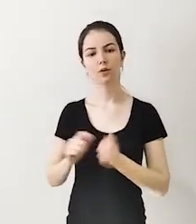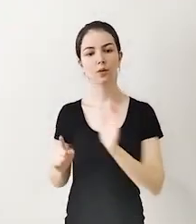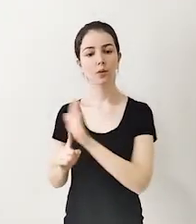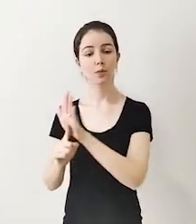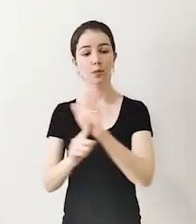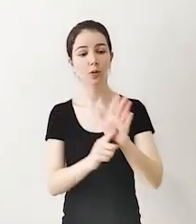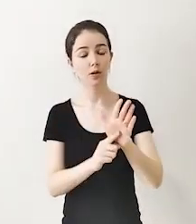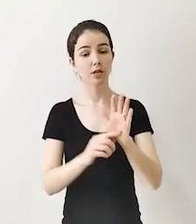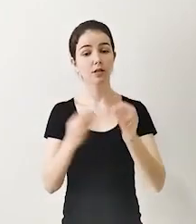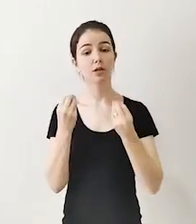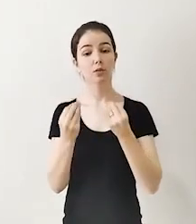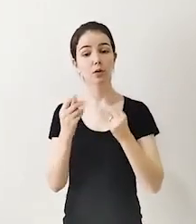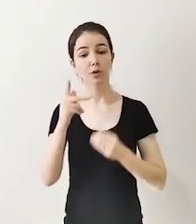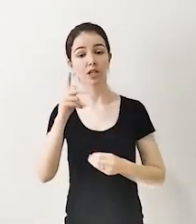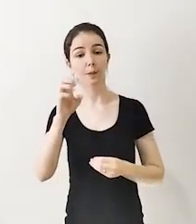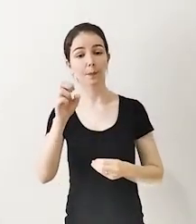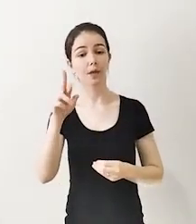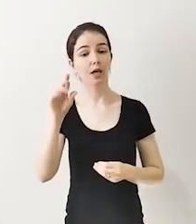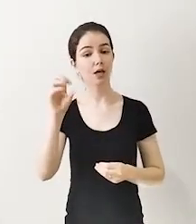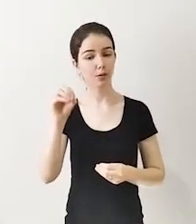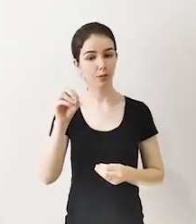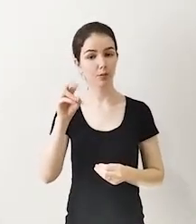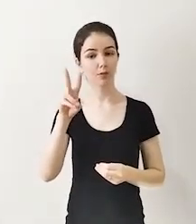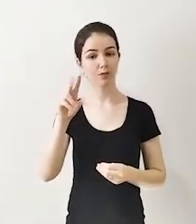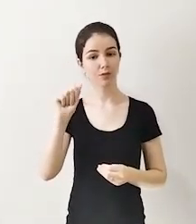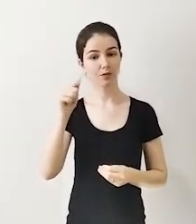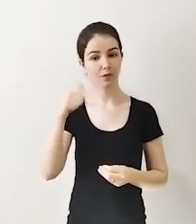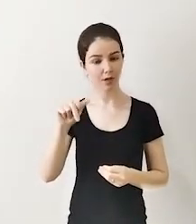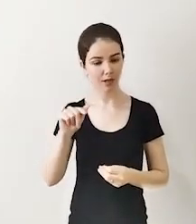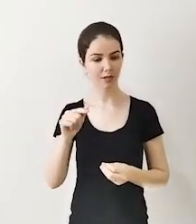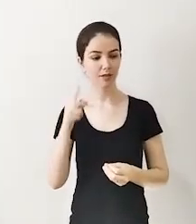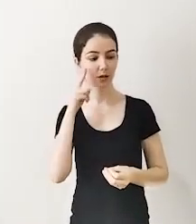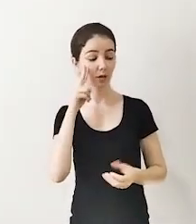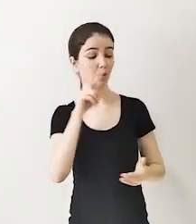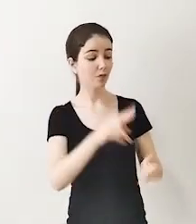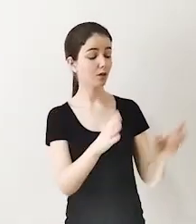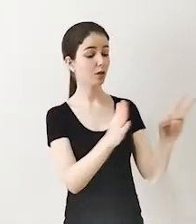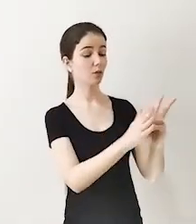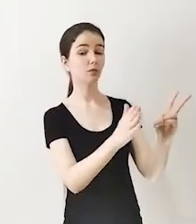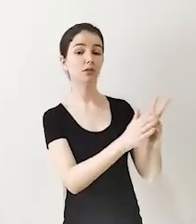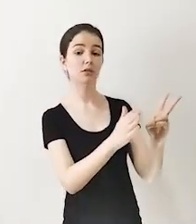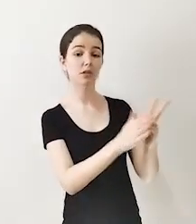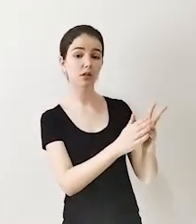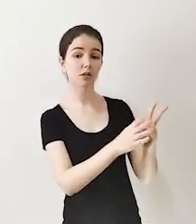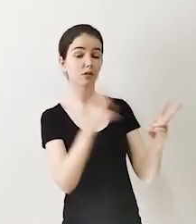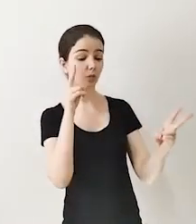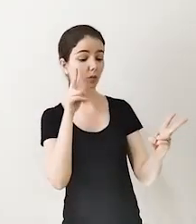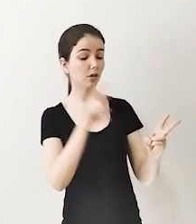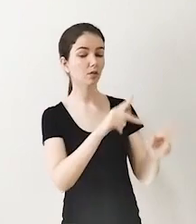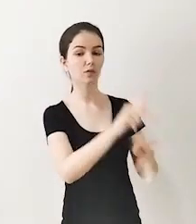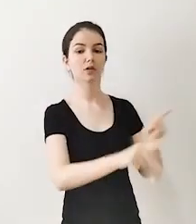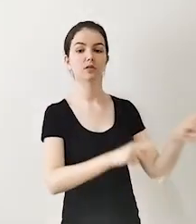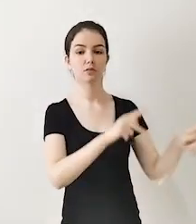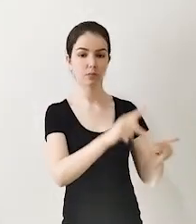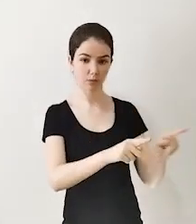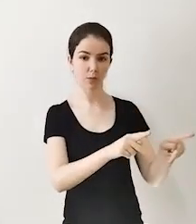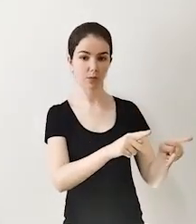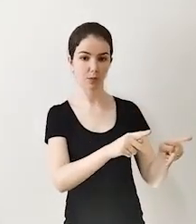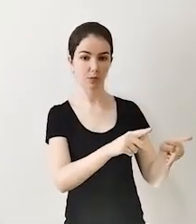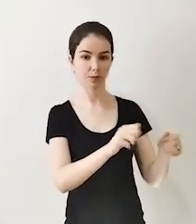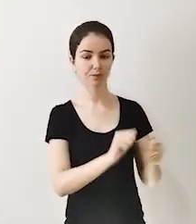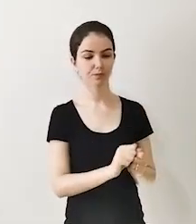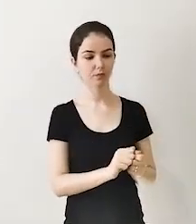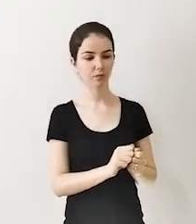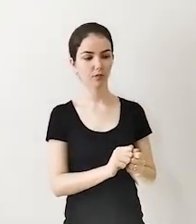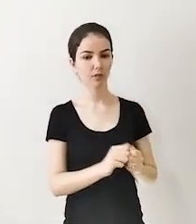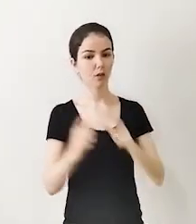Vaz de Caminha visualizava dos indígenas, a visão que ele tinha, né? Como que ele via essas pessoas e esse povo, né? Então,